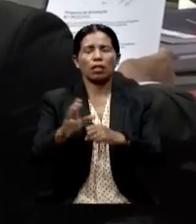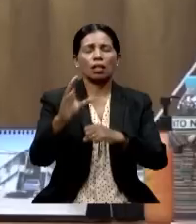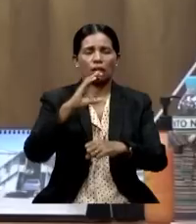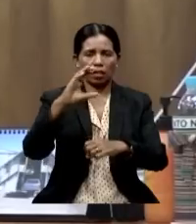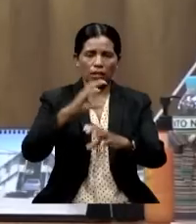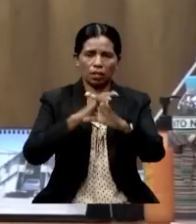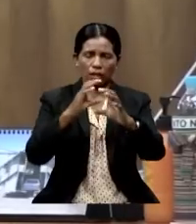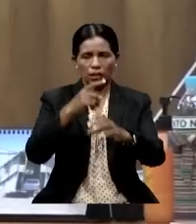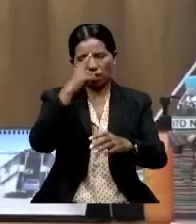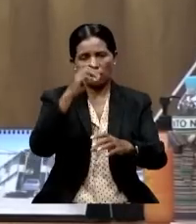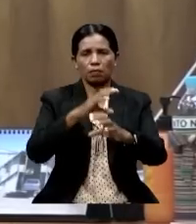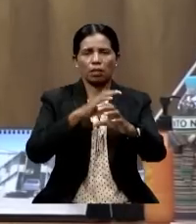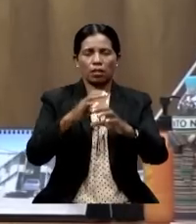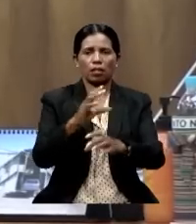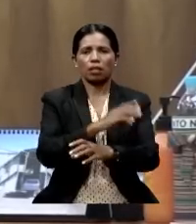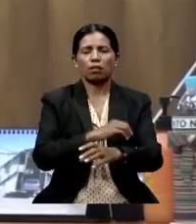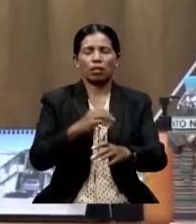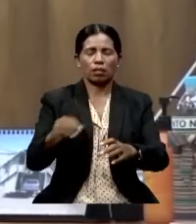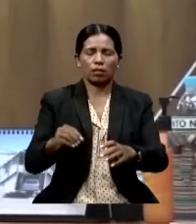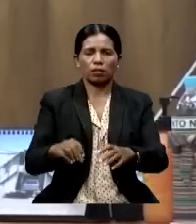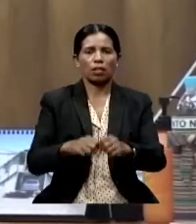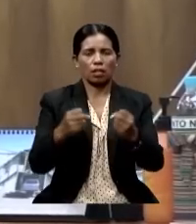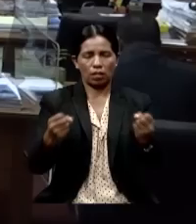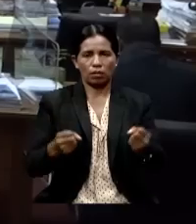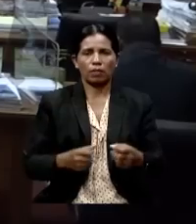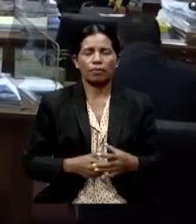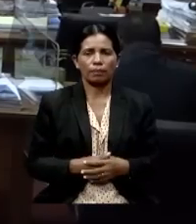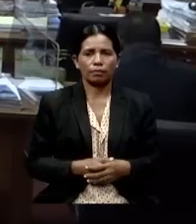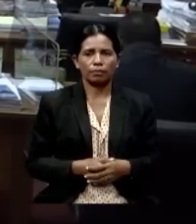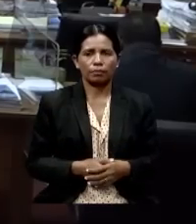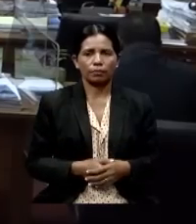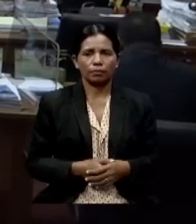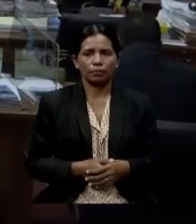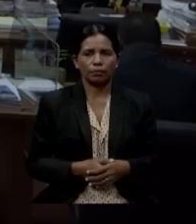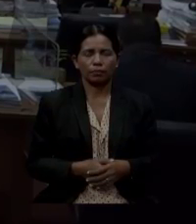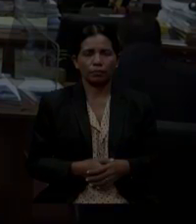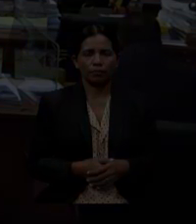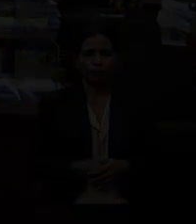ne tam bakareta hirak ne kondisaun ladun diakona. Abraham Amaral, Tomas Suarez, Ciemen.